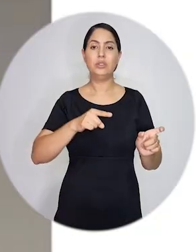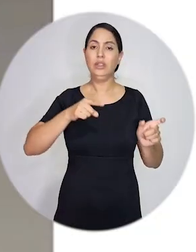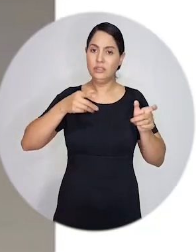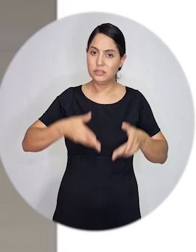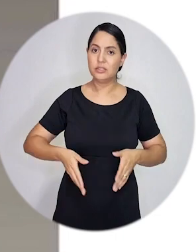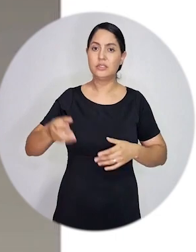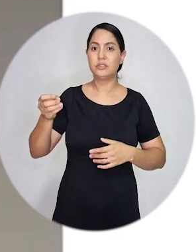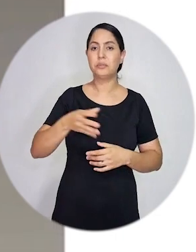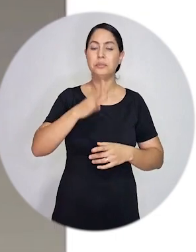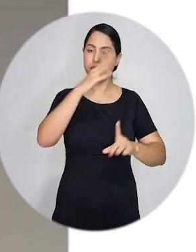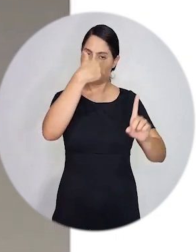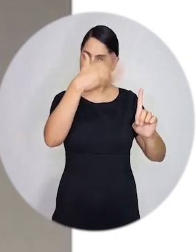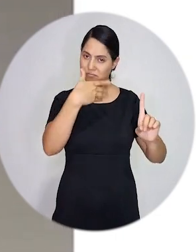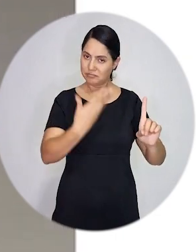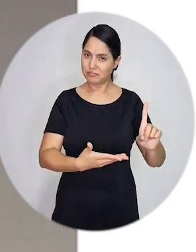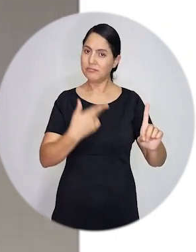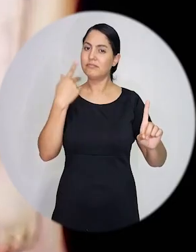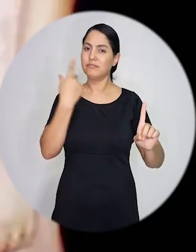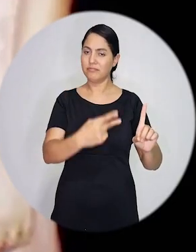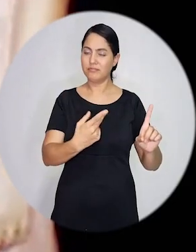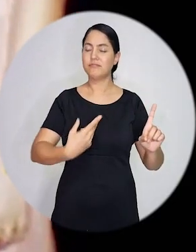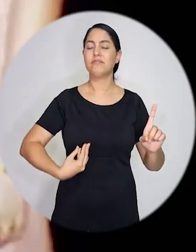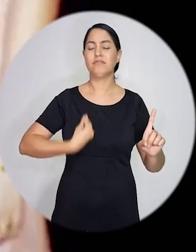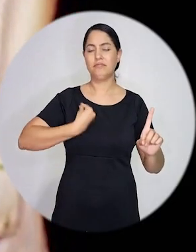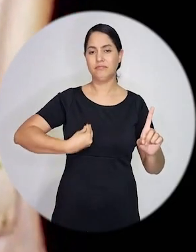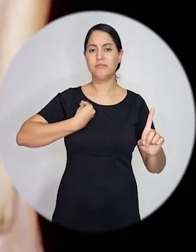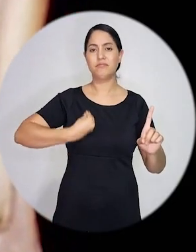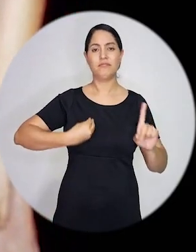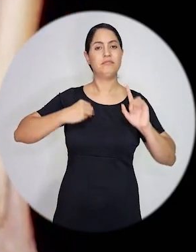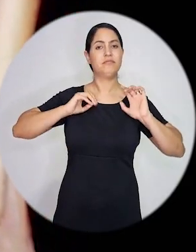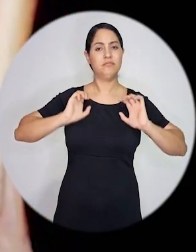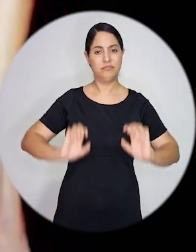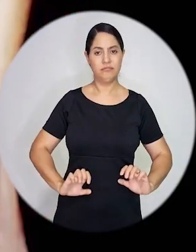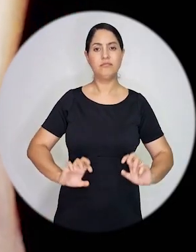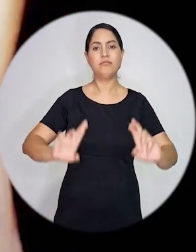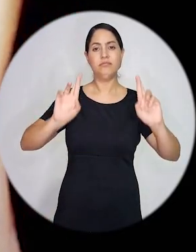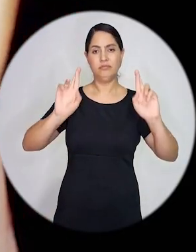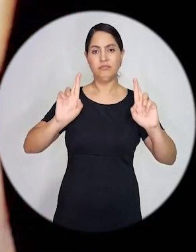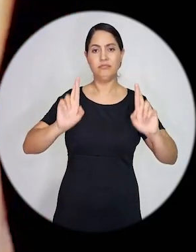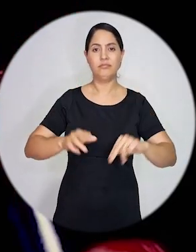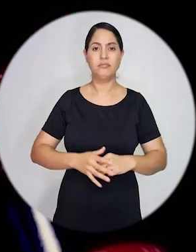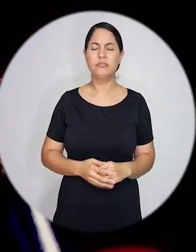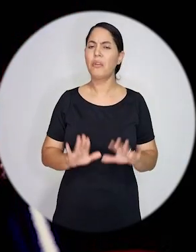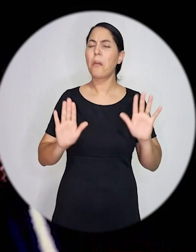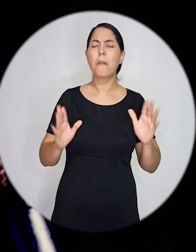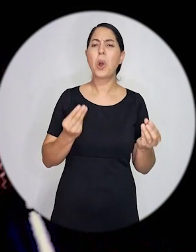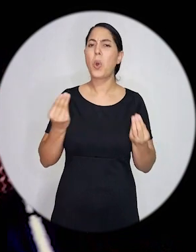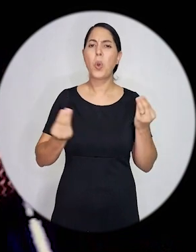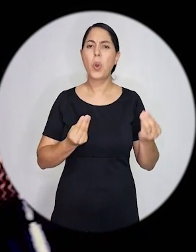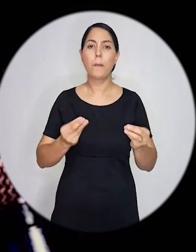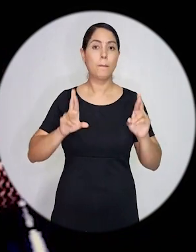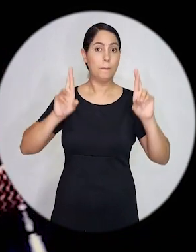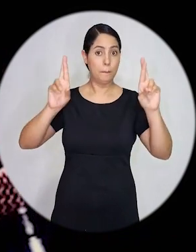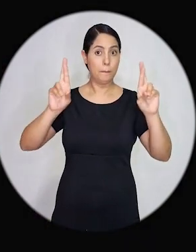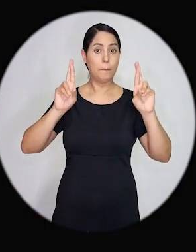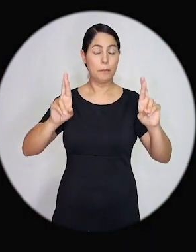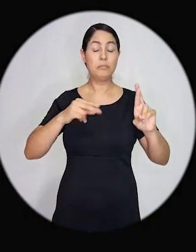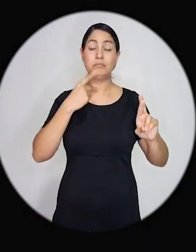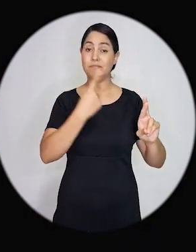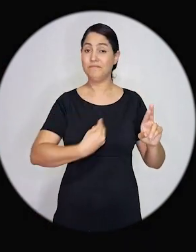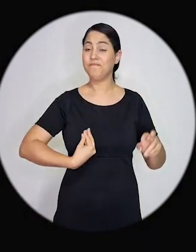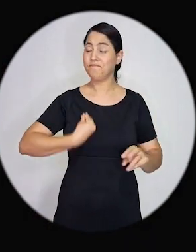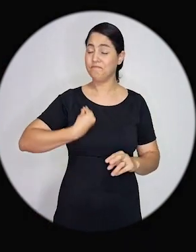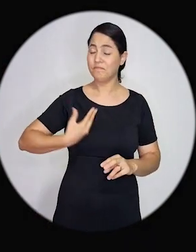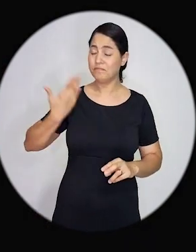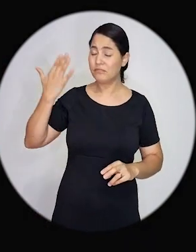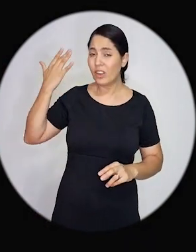renasce, não apenas como homenageado, mas com ética de vida e como esperança. A esperança de quem